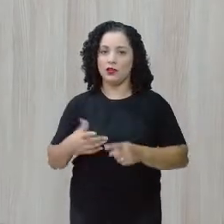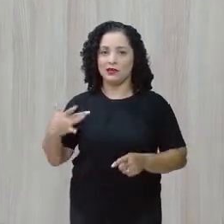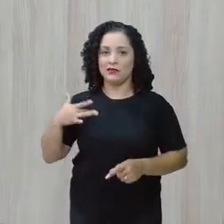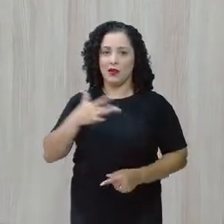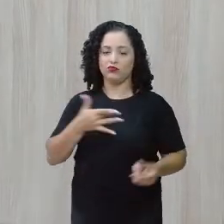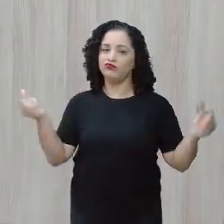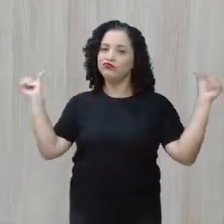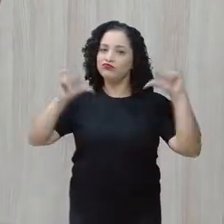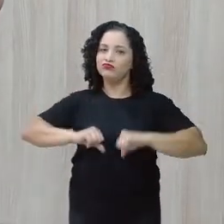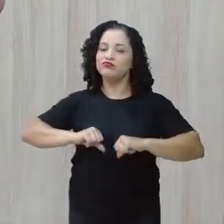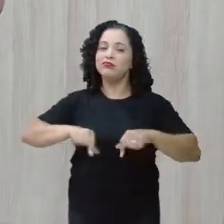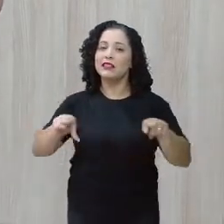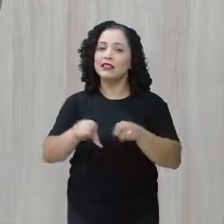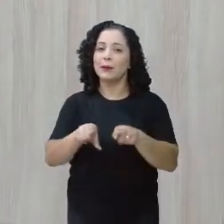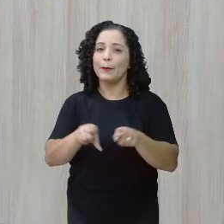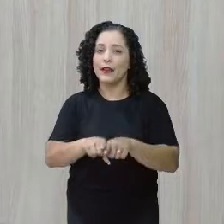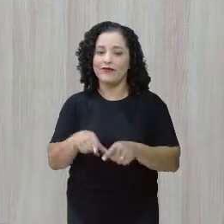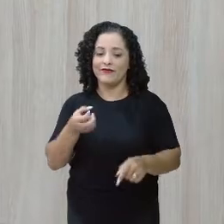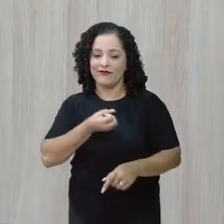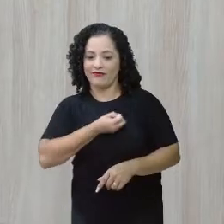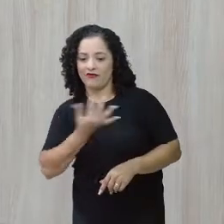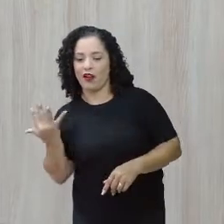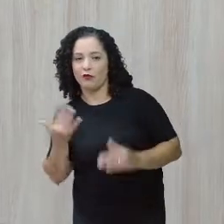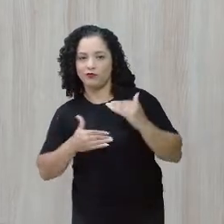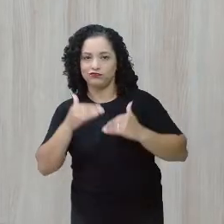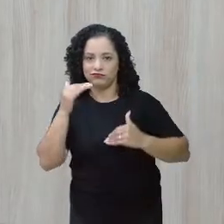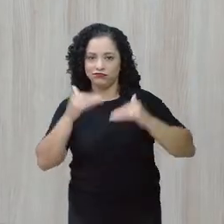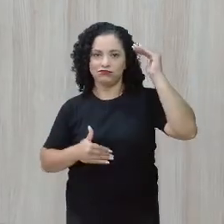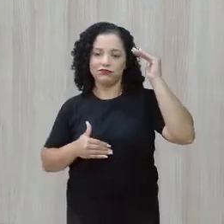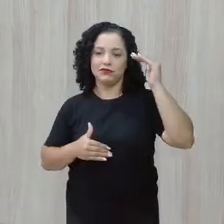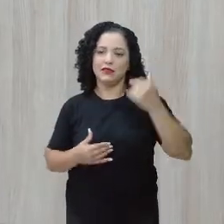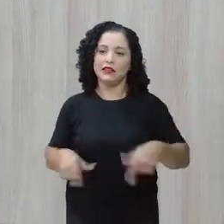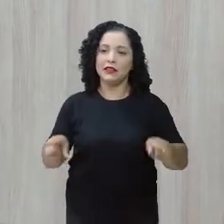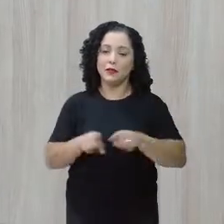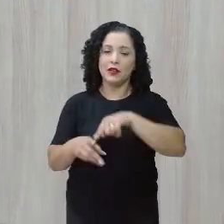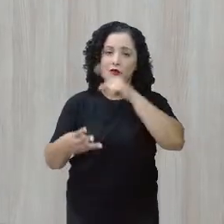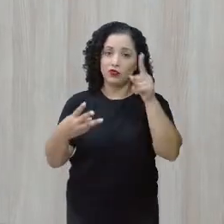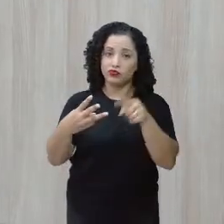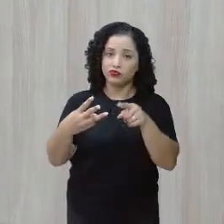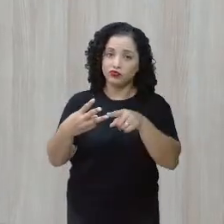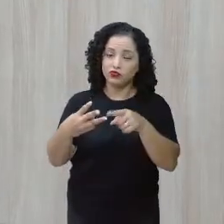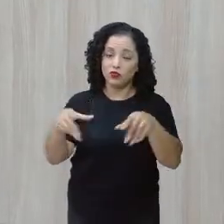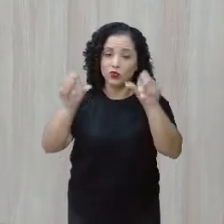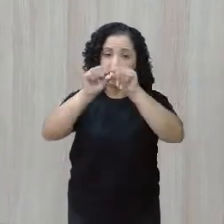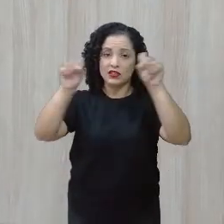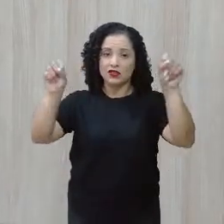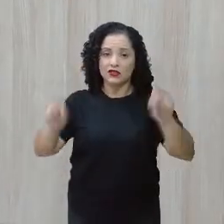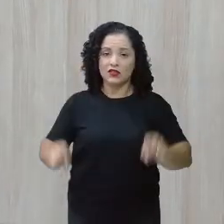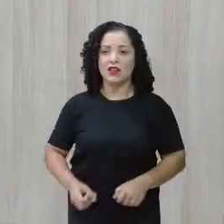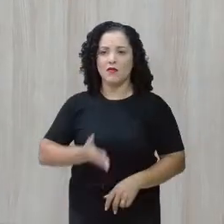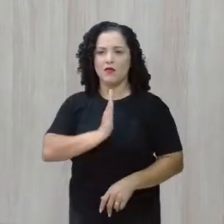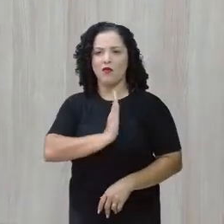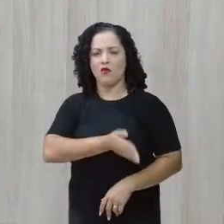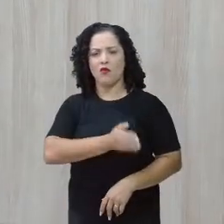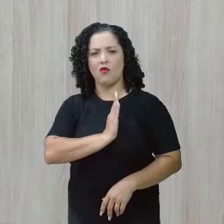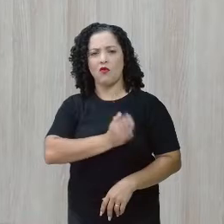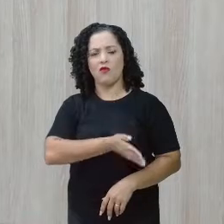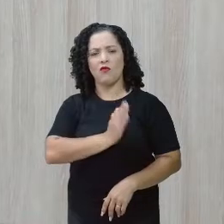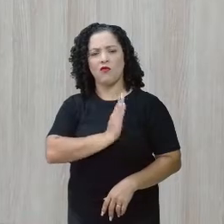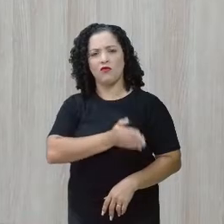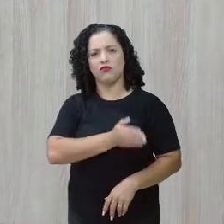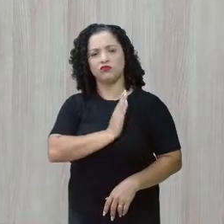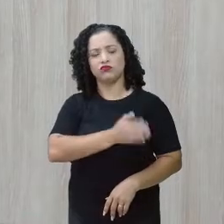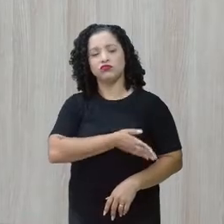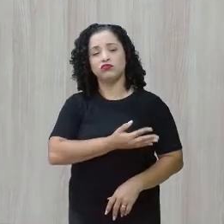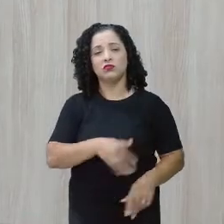outro porque também pode estar em excesso. E, por fim, o sistema cardiovascular também é responsável em regular a temperatura